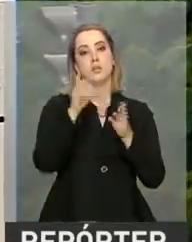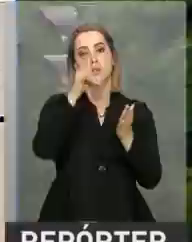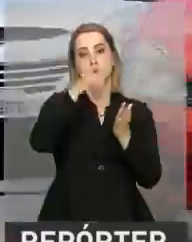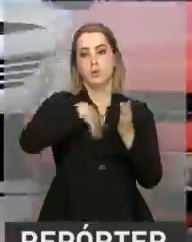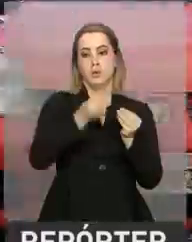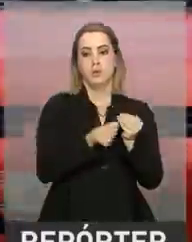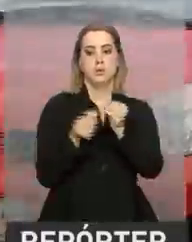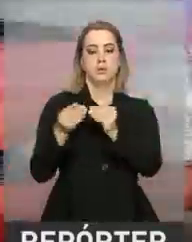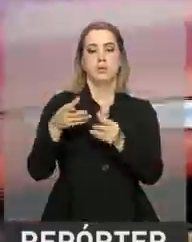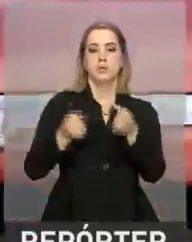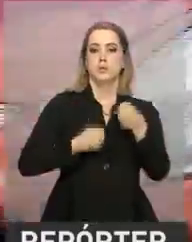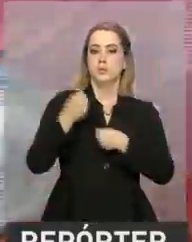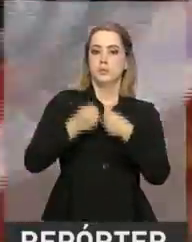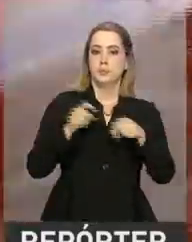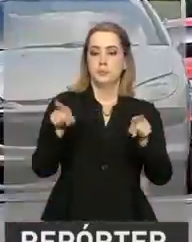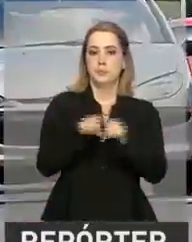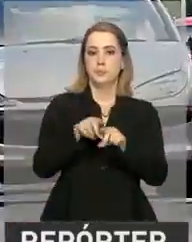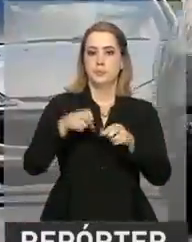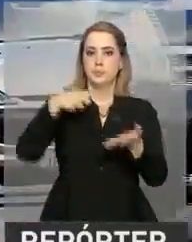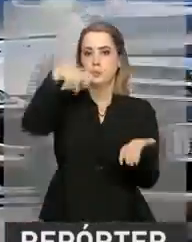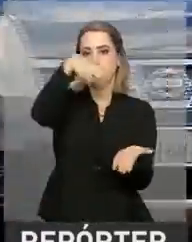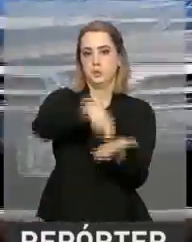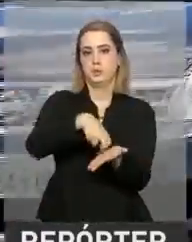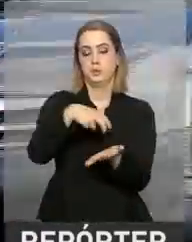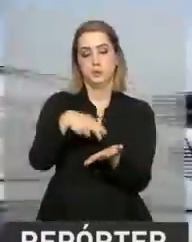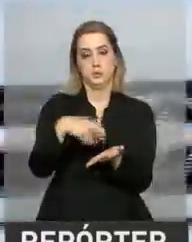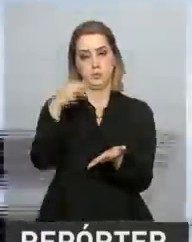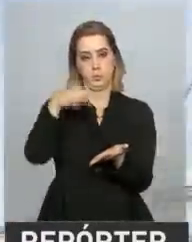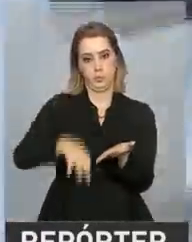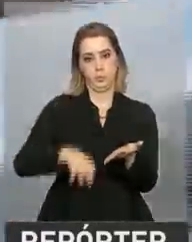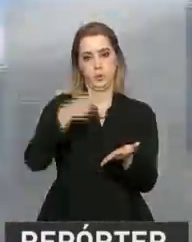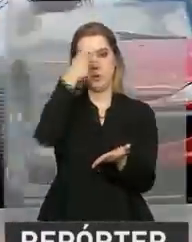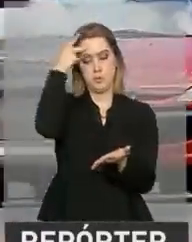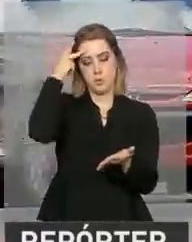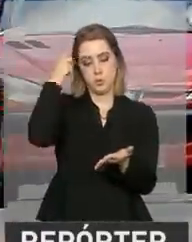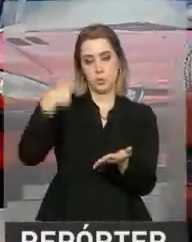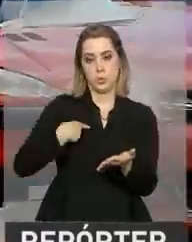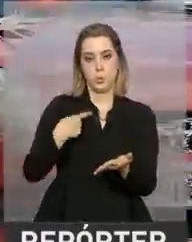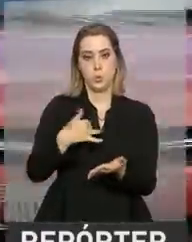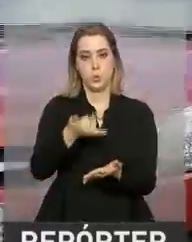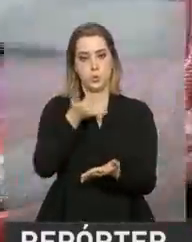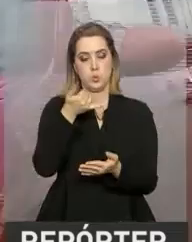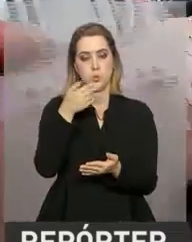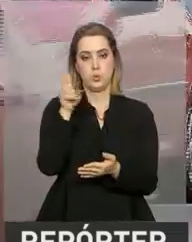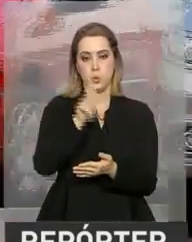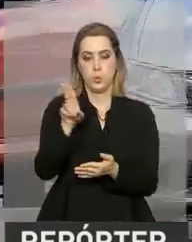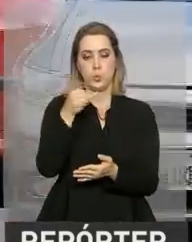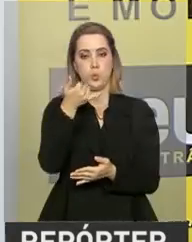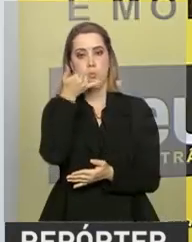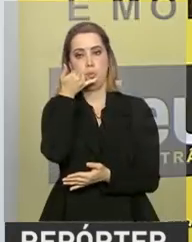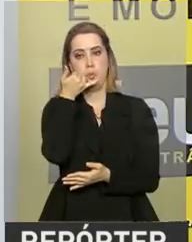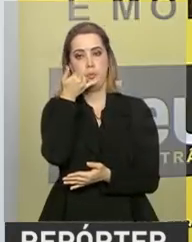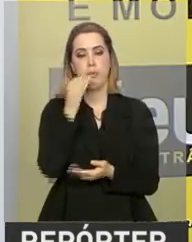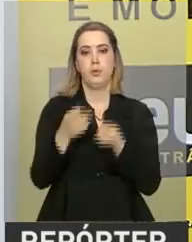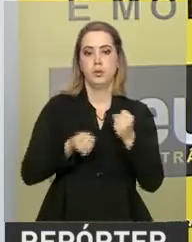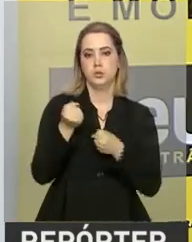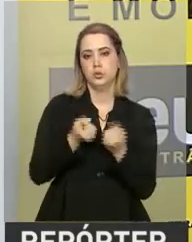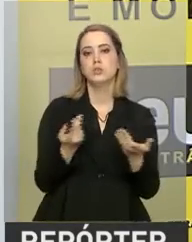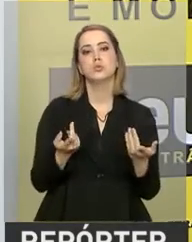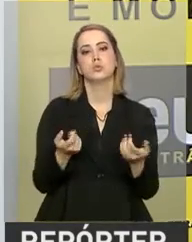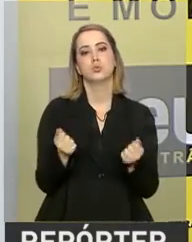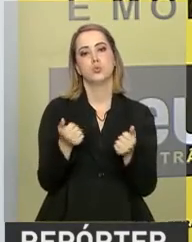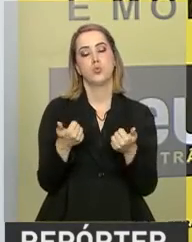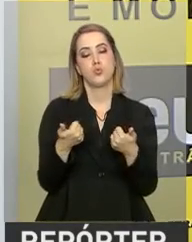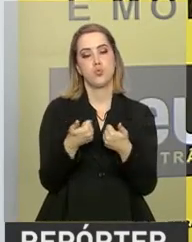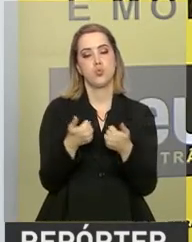ea aplicação de penas mais duras para os motoristas que usarem o celular enquanto dirigem a principal ação do